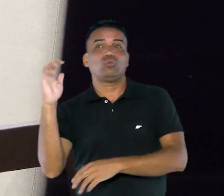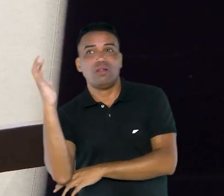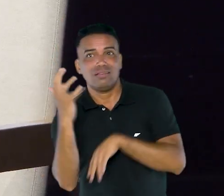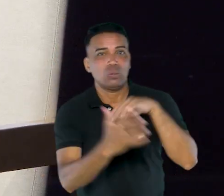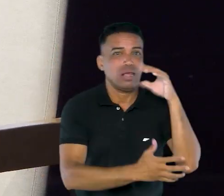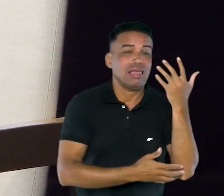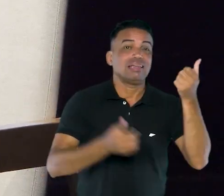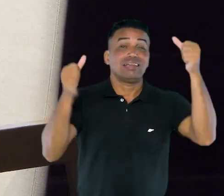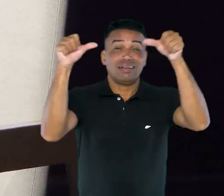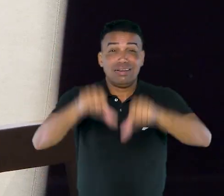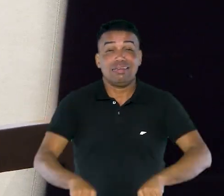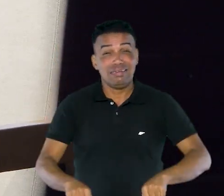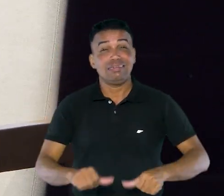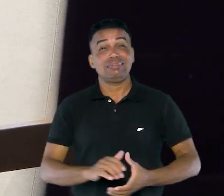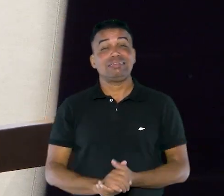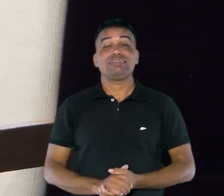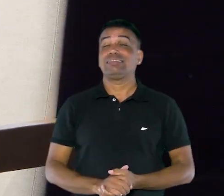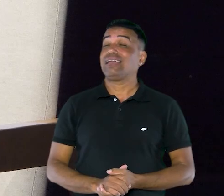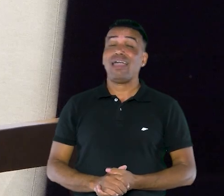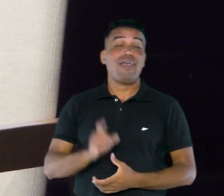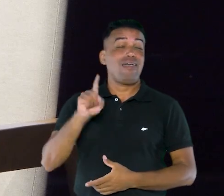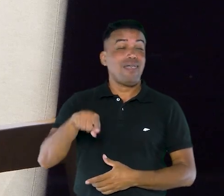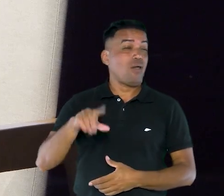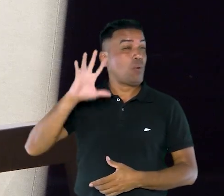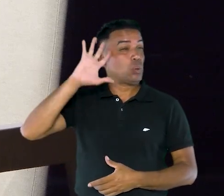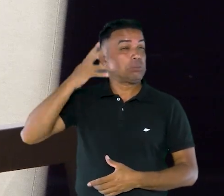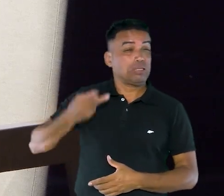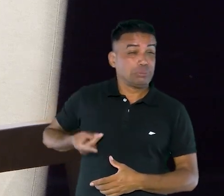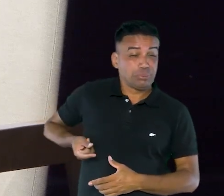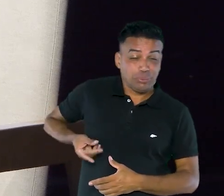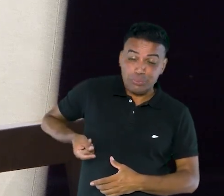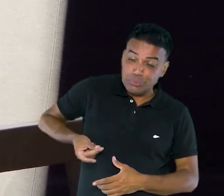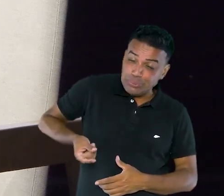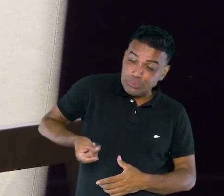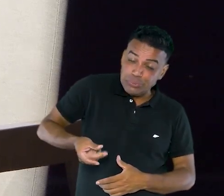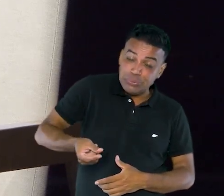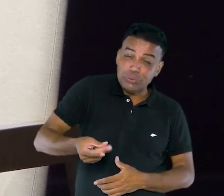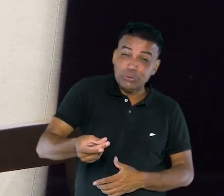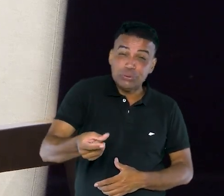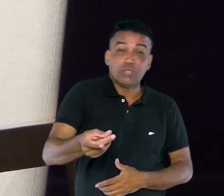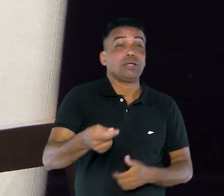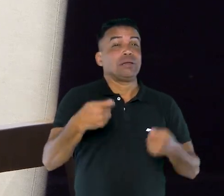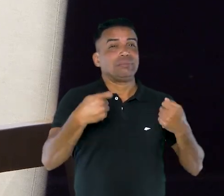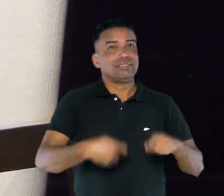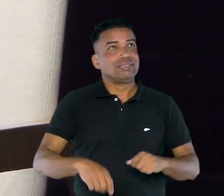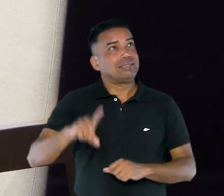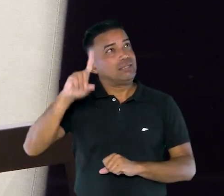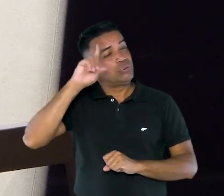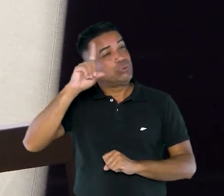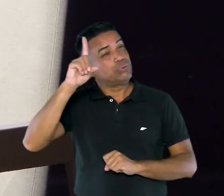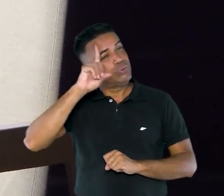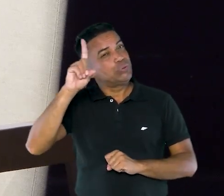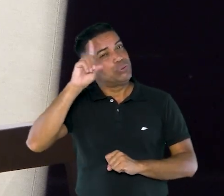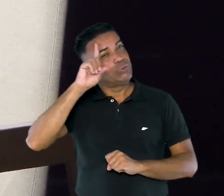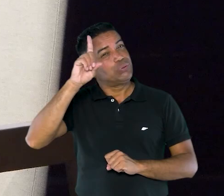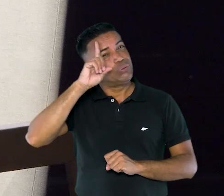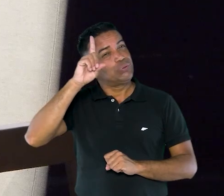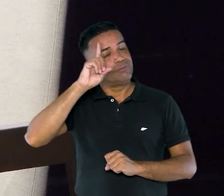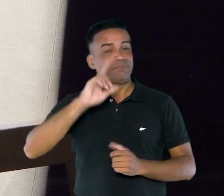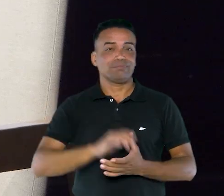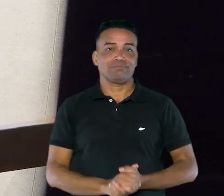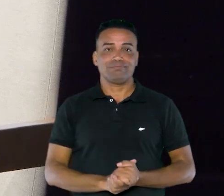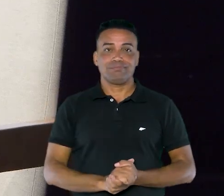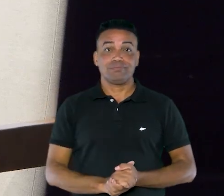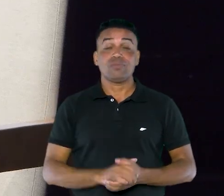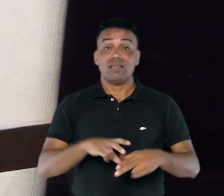biodiversidade, é uma coisa tão longínqua, porque você precisa daquele dia, o dia a dia, é aquilo.